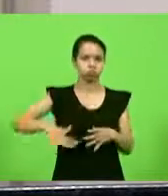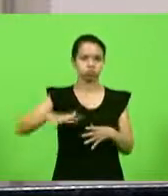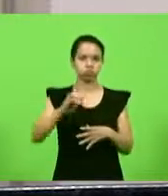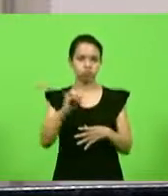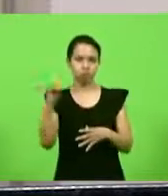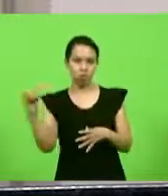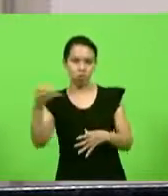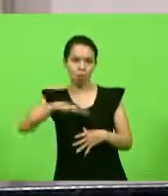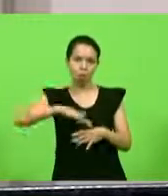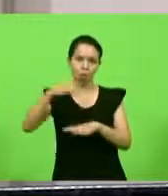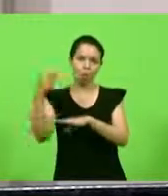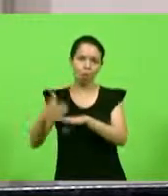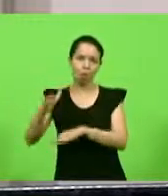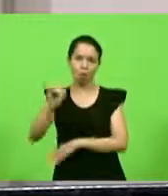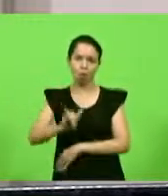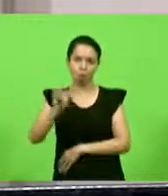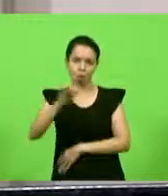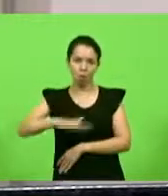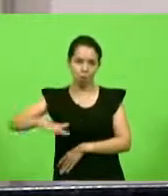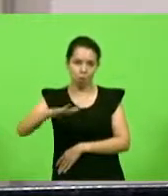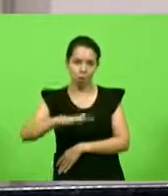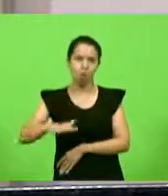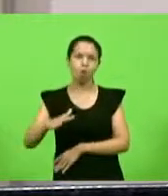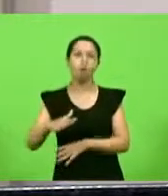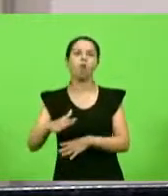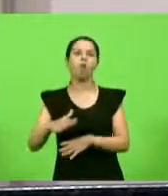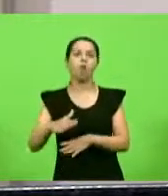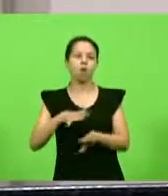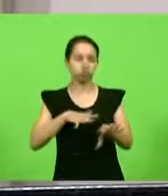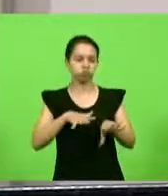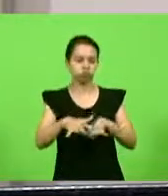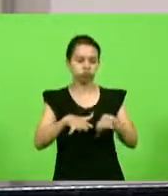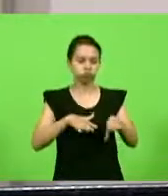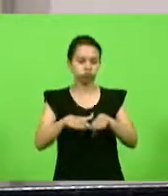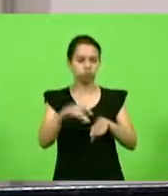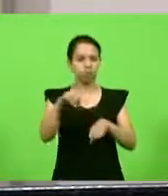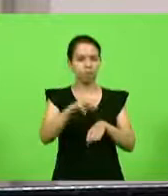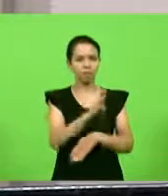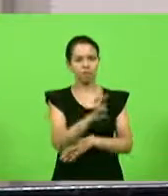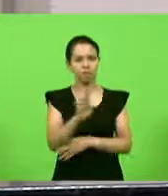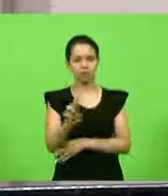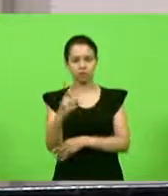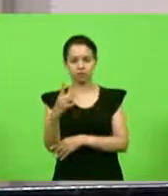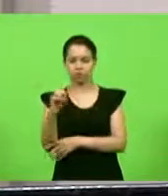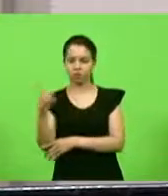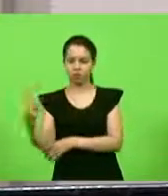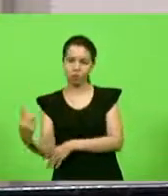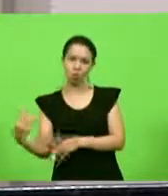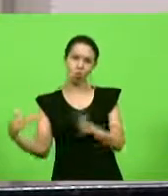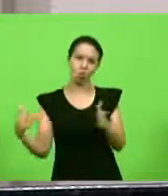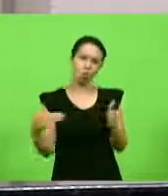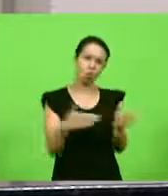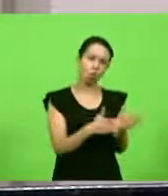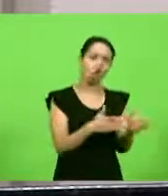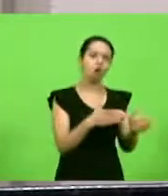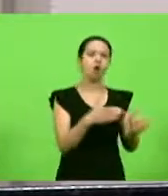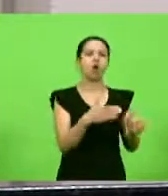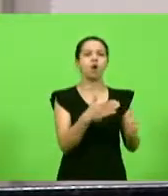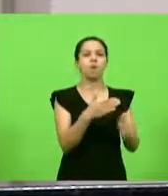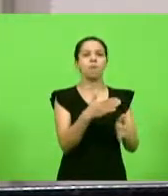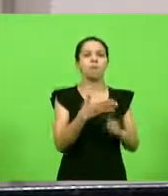do Vale do Itajaí, chega até a BR-101, vai até os portos, até os aeroportos, através